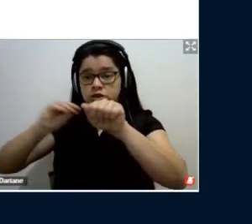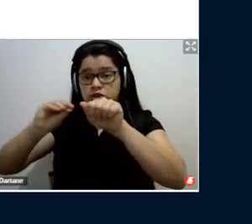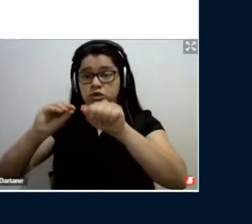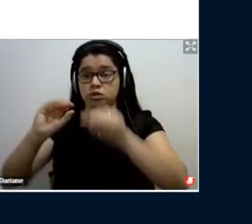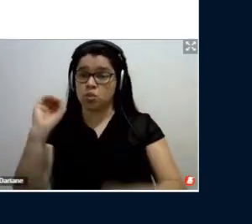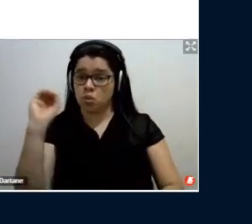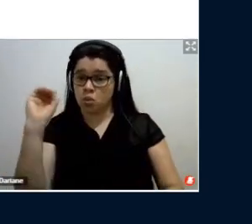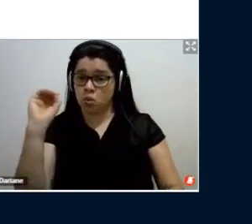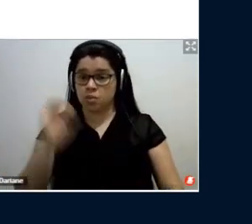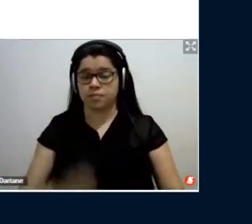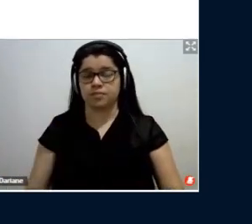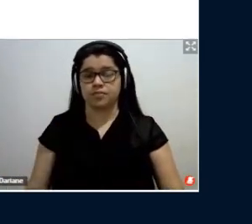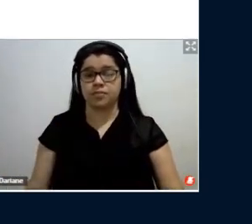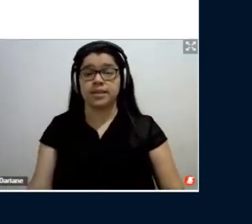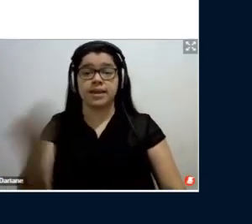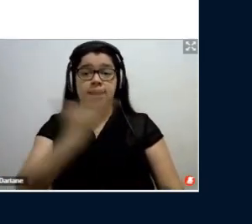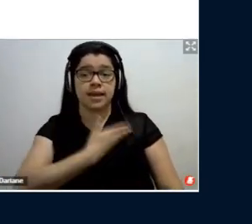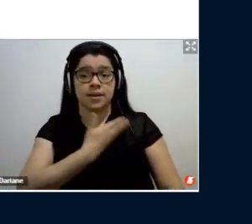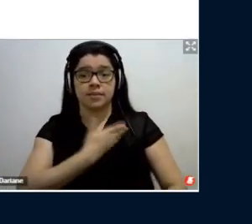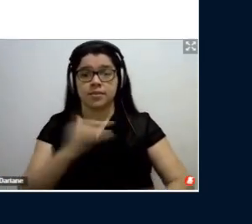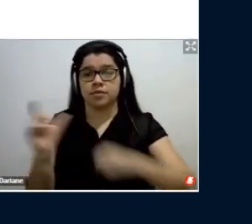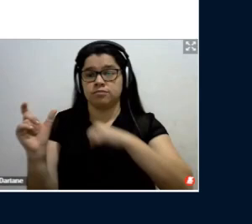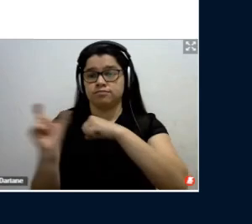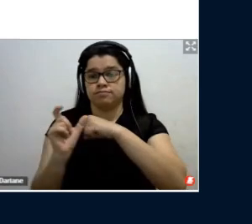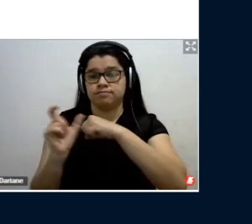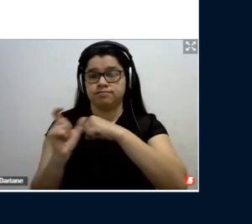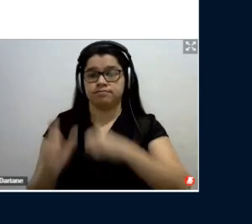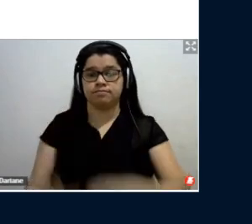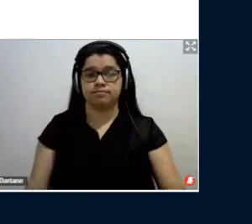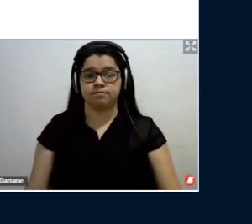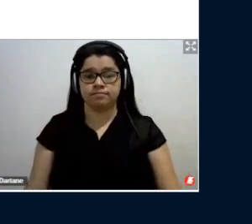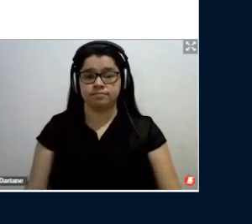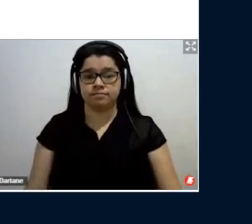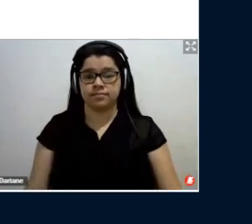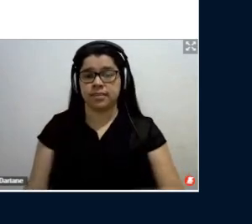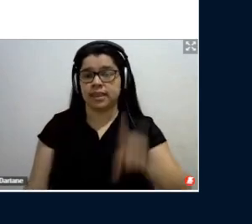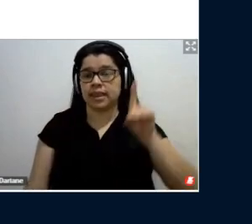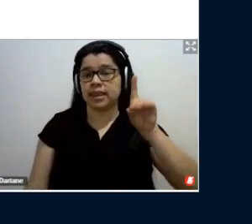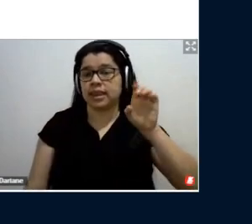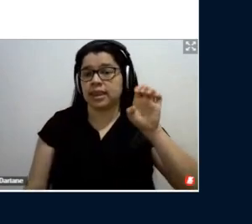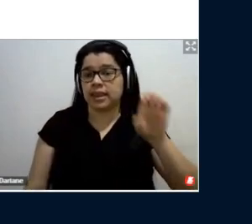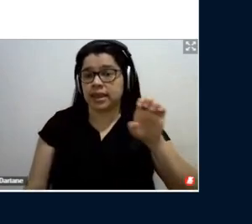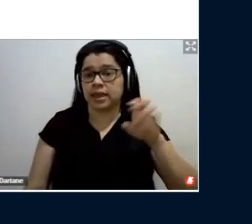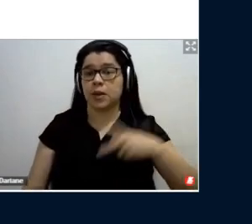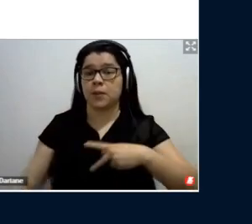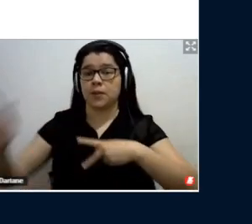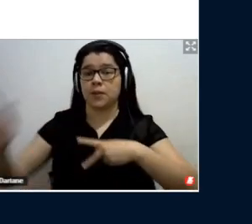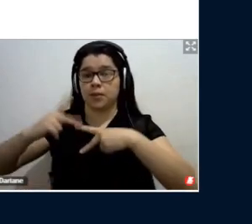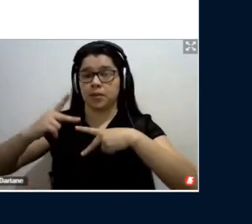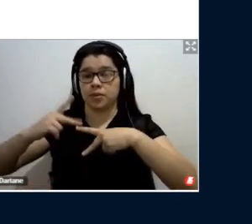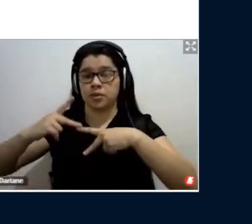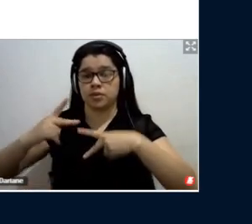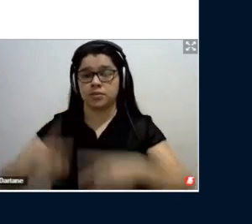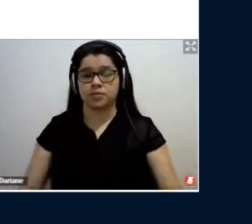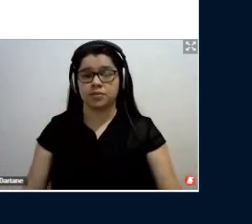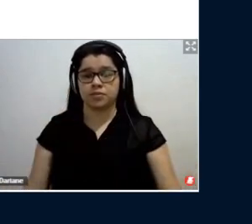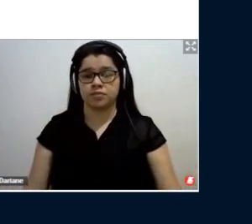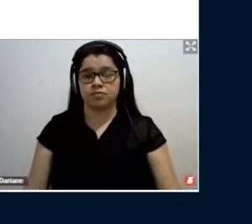Amigo, substantivo. O de, preposição.